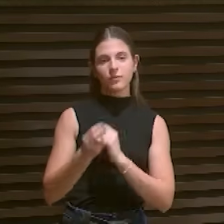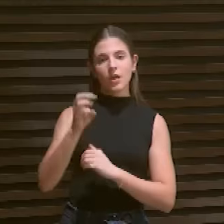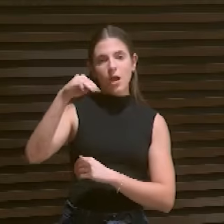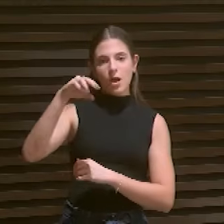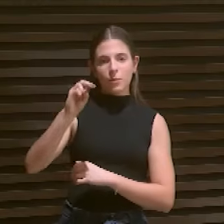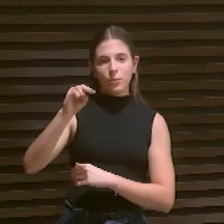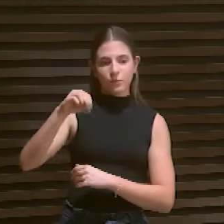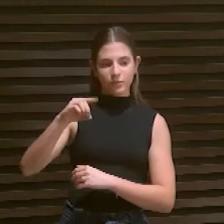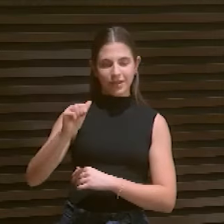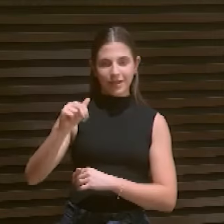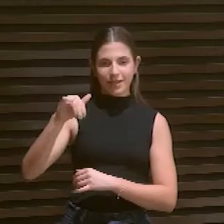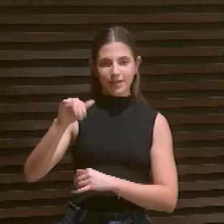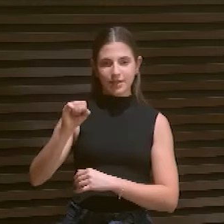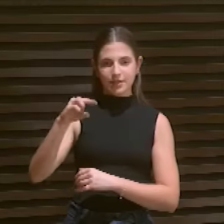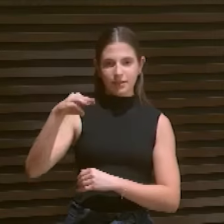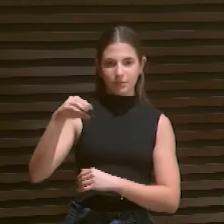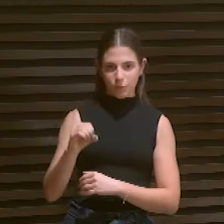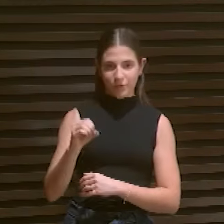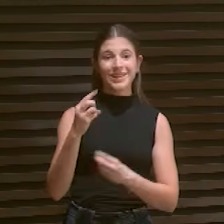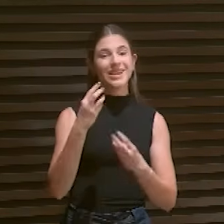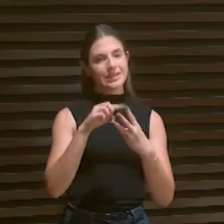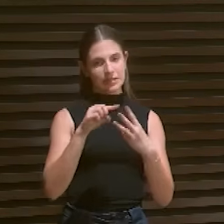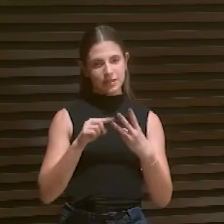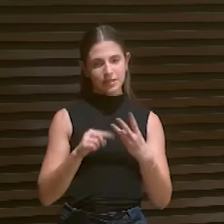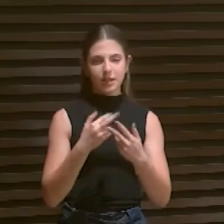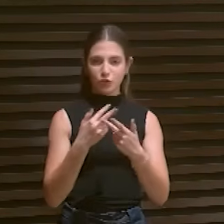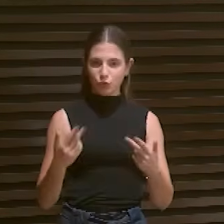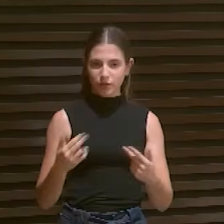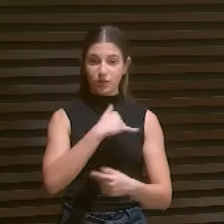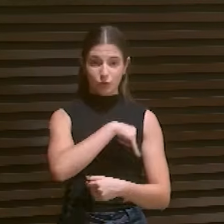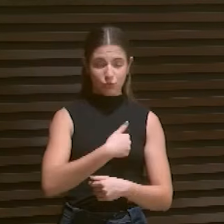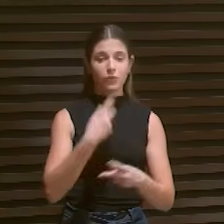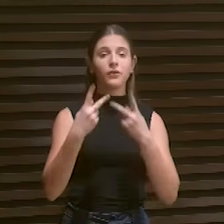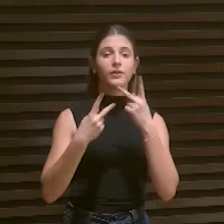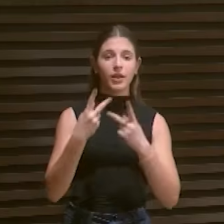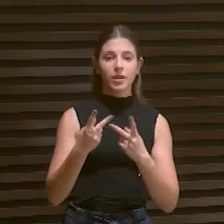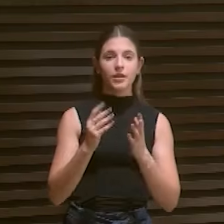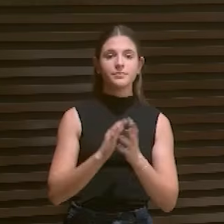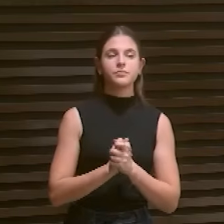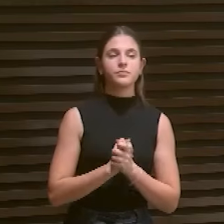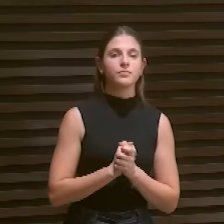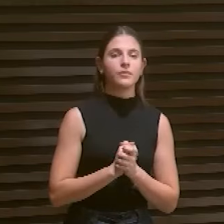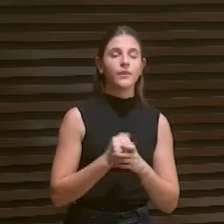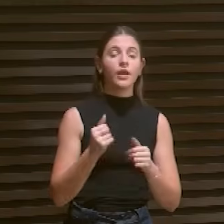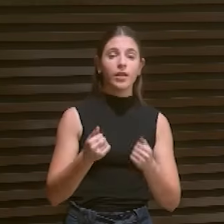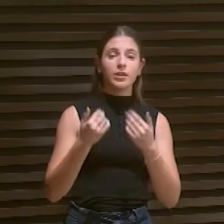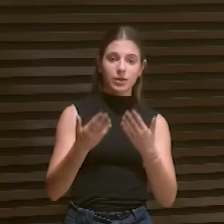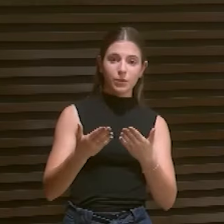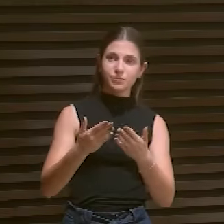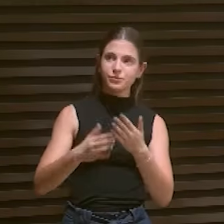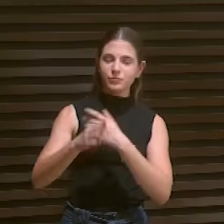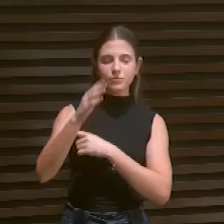essas três coisas que João coloca aqui, elas vão dando uma ideia para